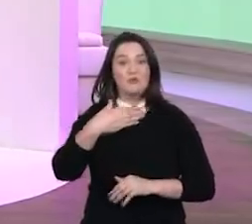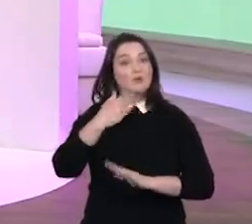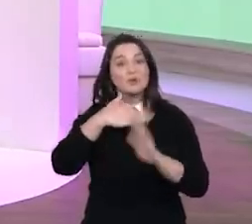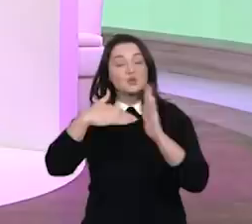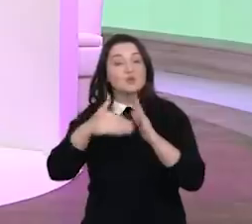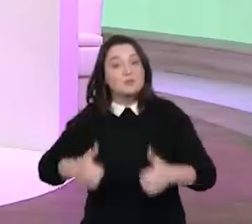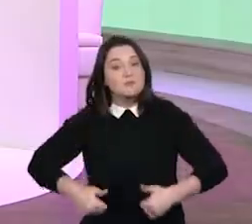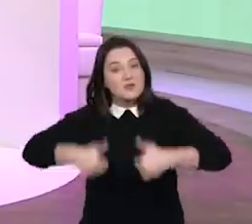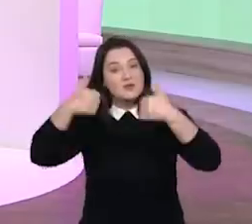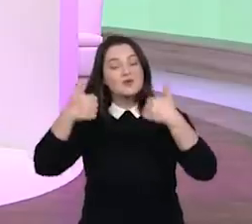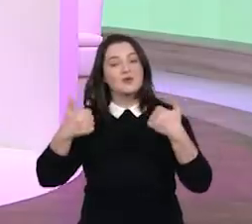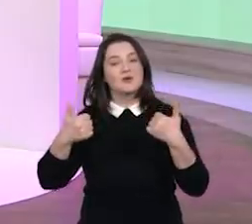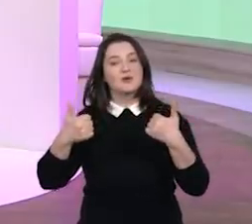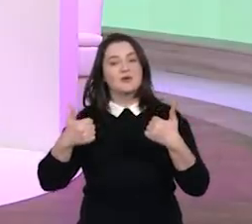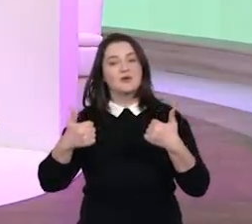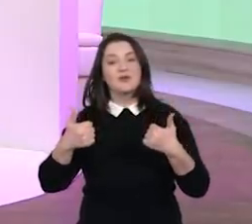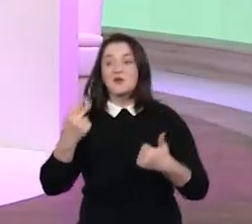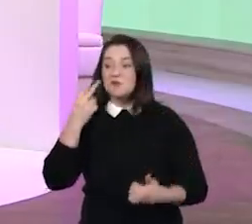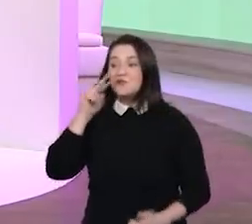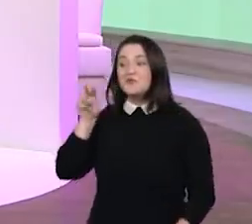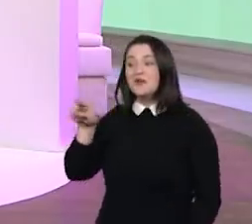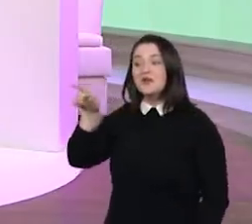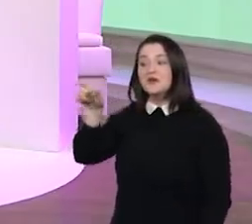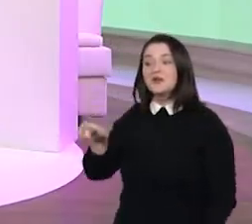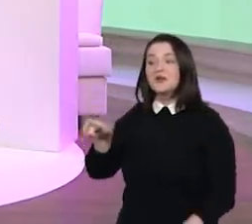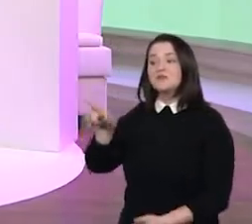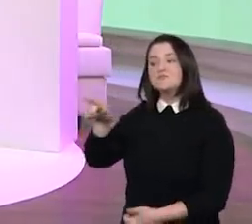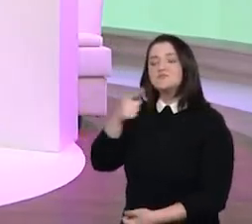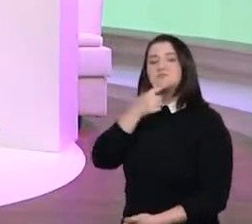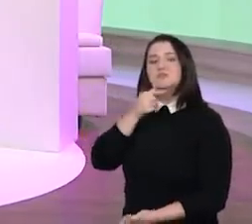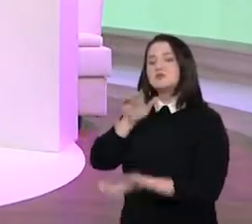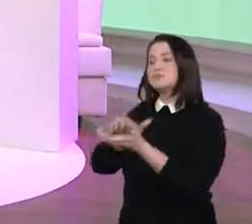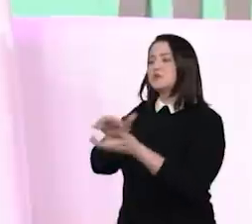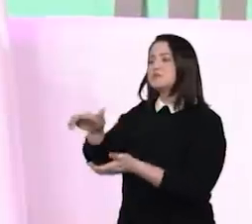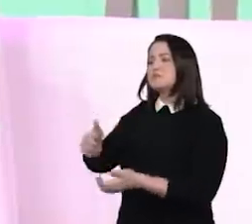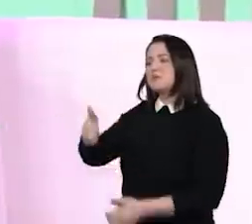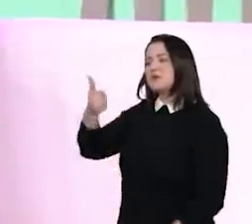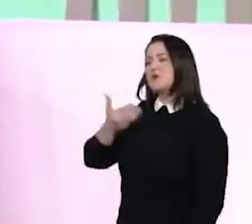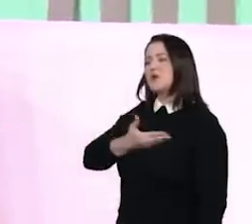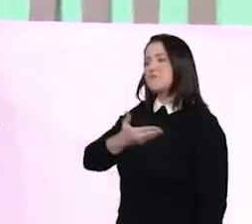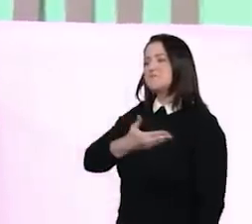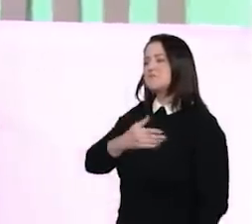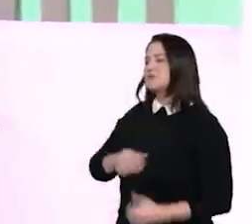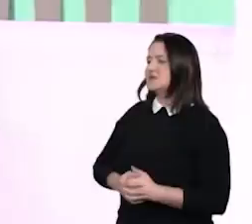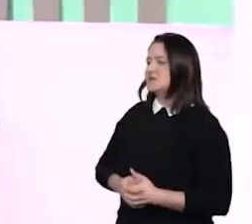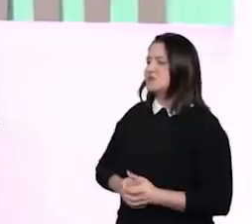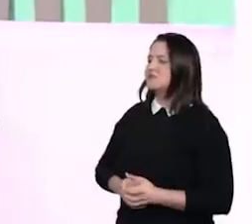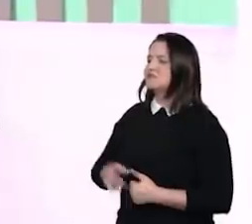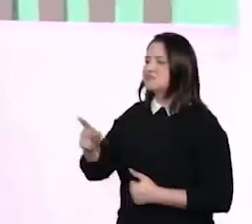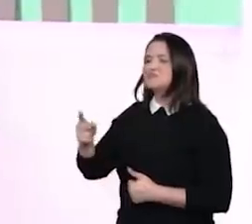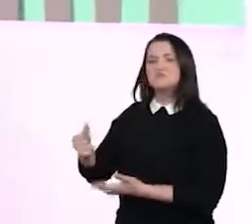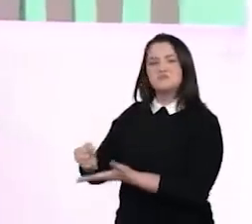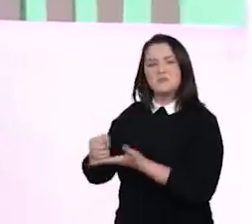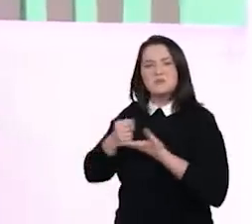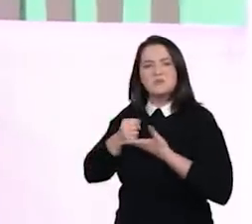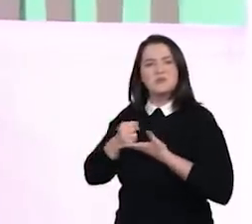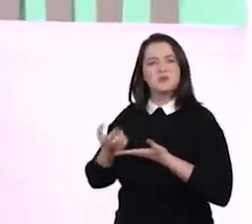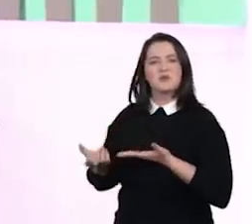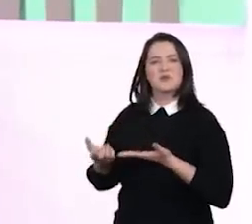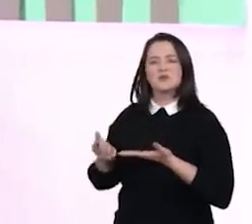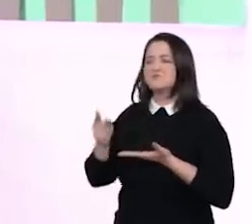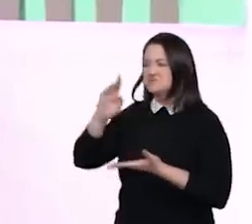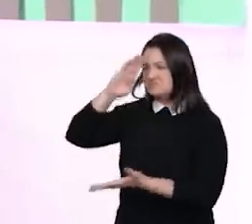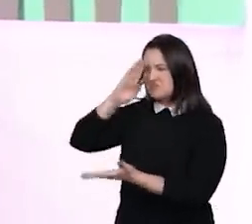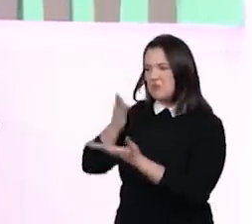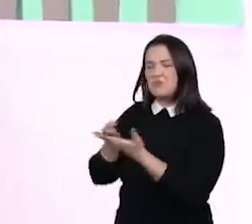você tenha no seu esposo o seu melhor amigo. O seu melhor amigo humano que pode te apoiar, com quem você